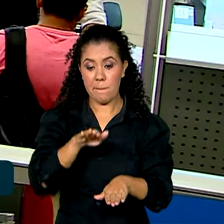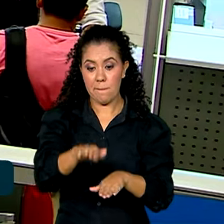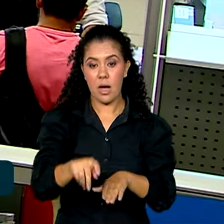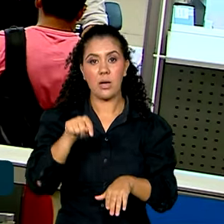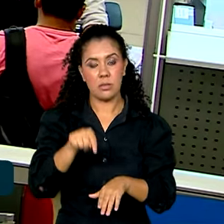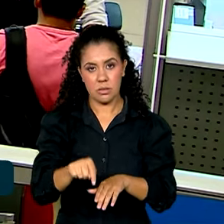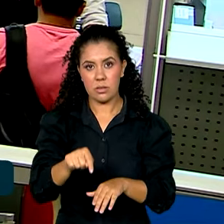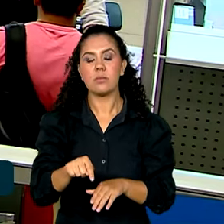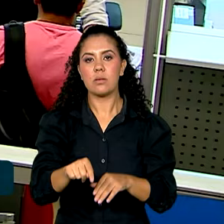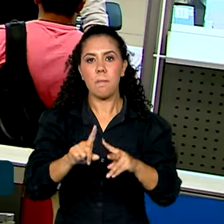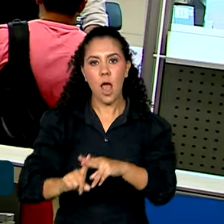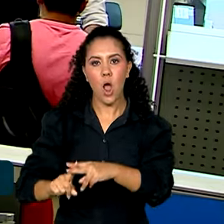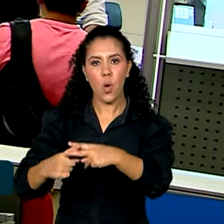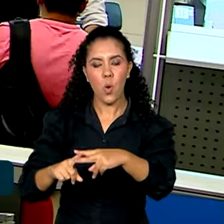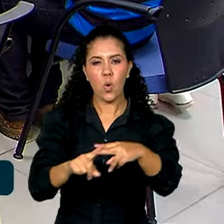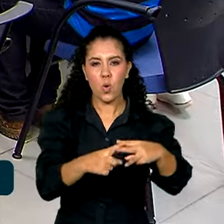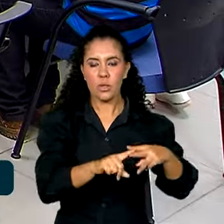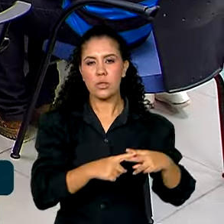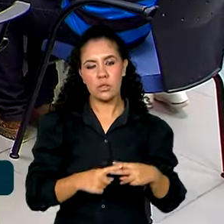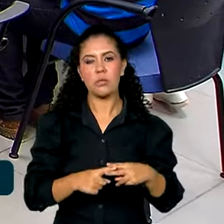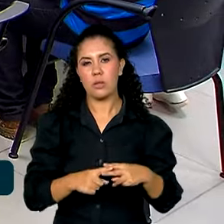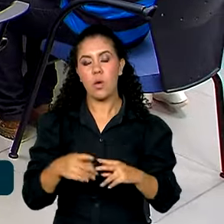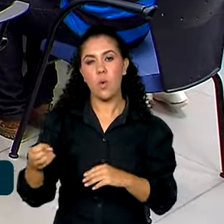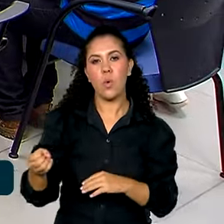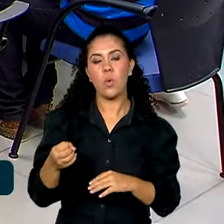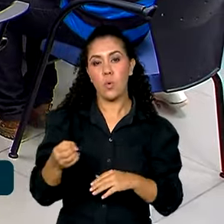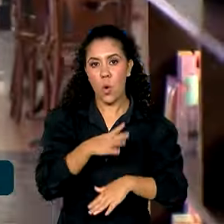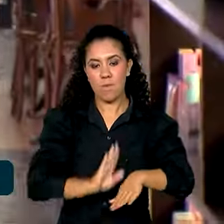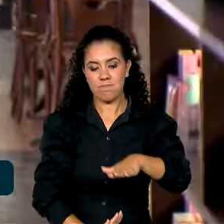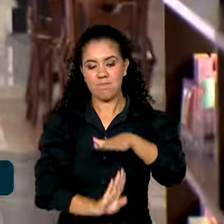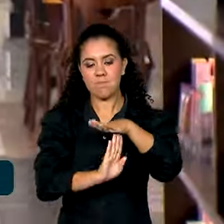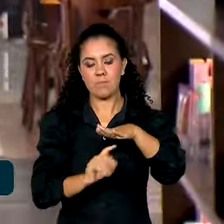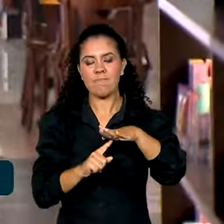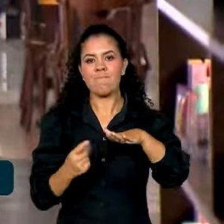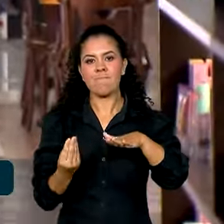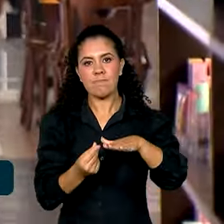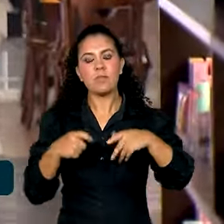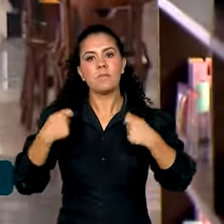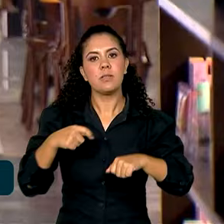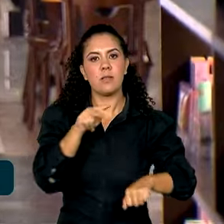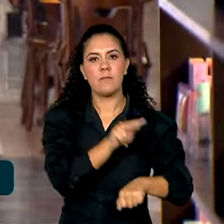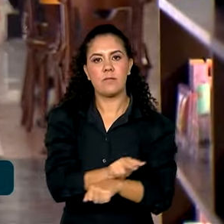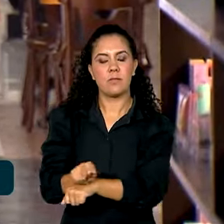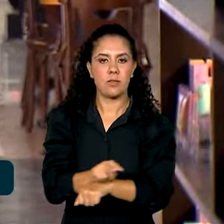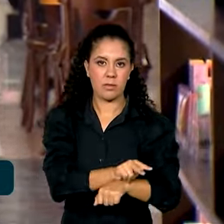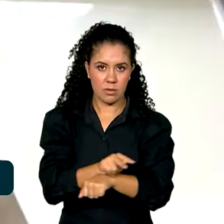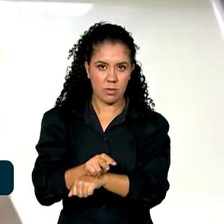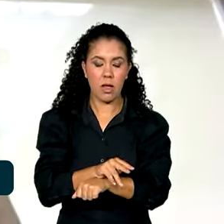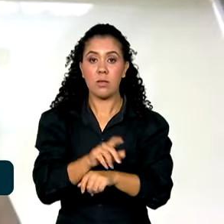corrigir antigas distorções do sistema bancário o novo teto ainda é insuficiente e deverá ser fiscalizado e exigido pelos